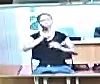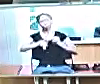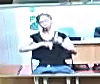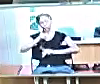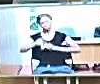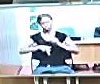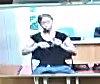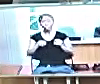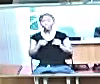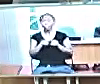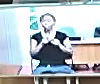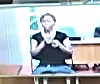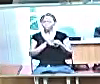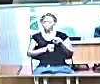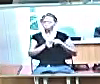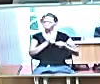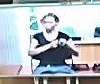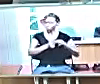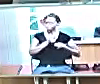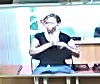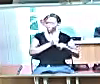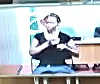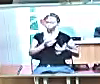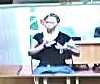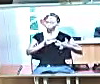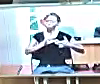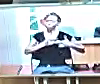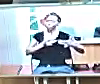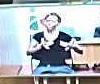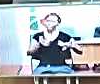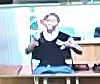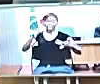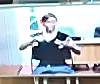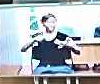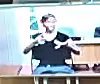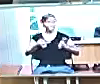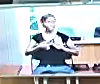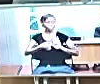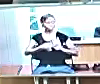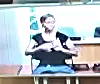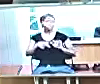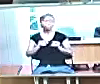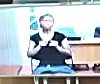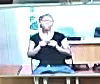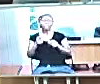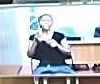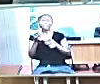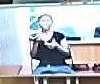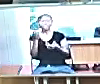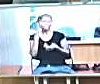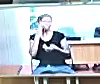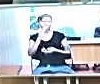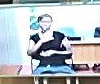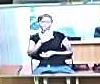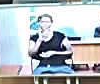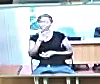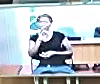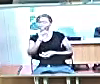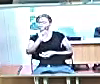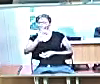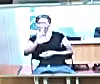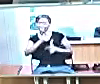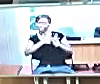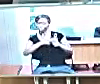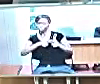que também representada nós sabemos até que a crise fiscal não é e nem o cerco que o governo de minas